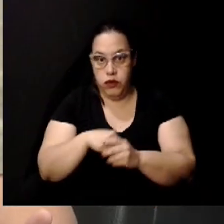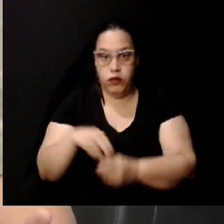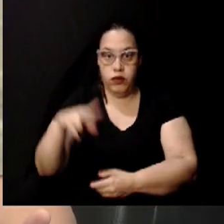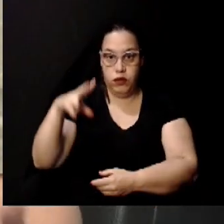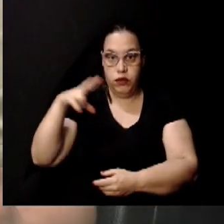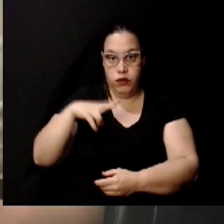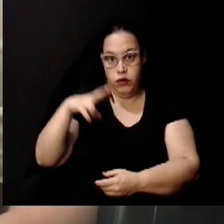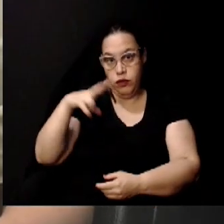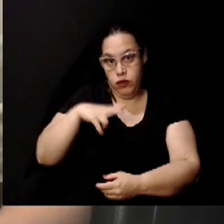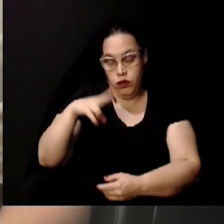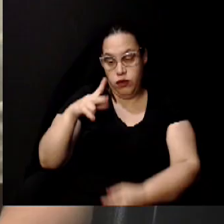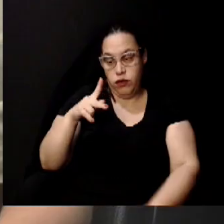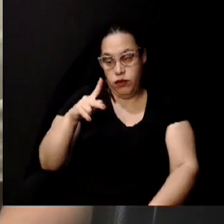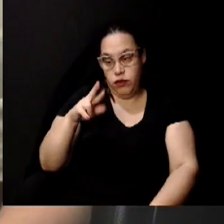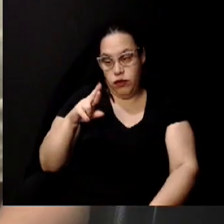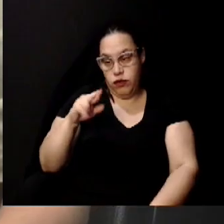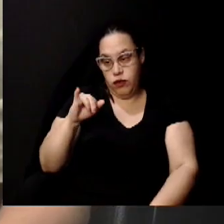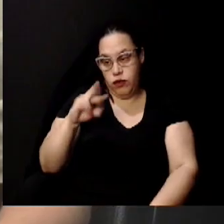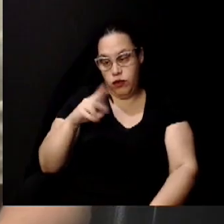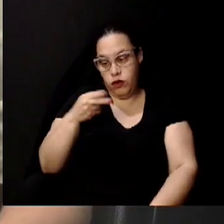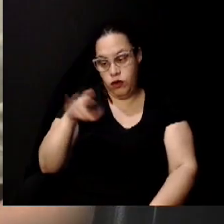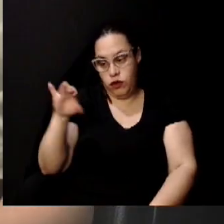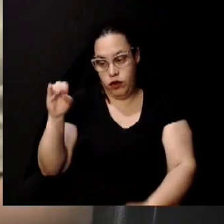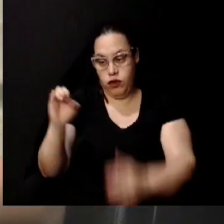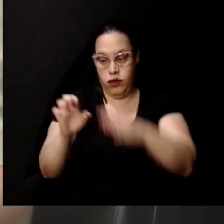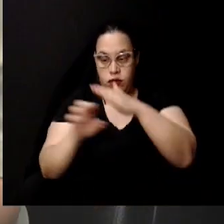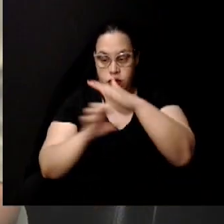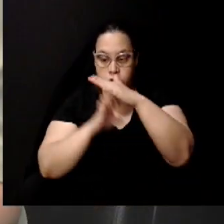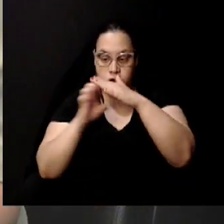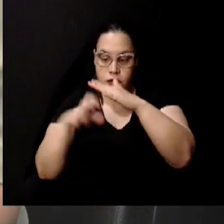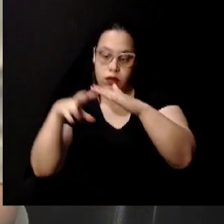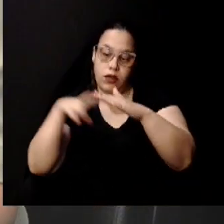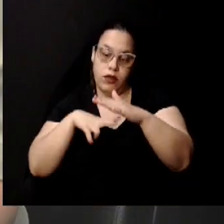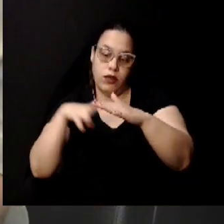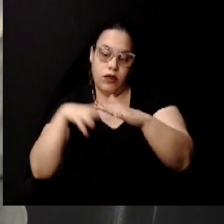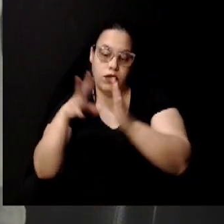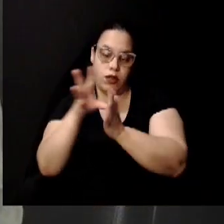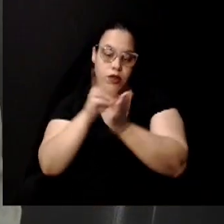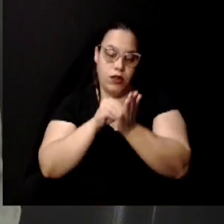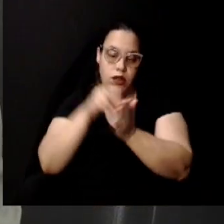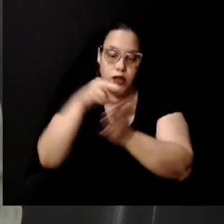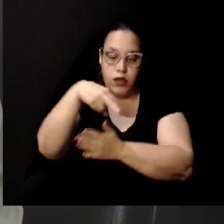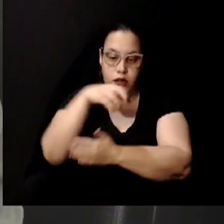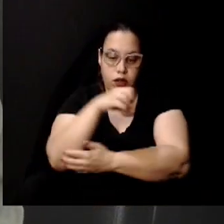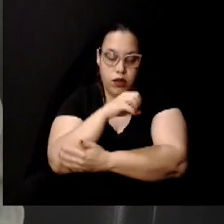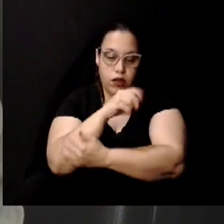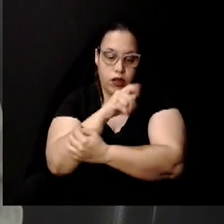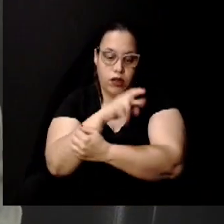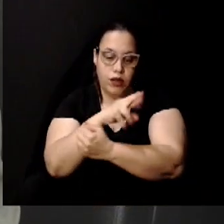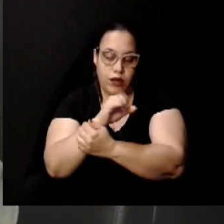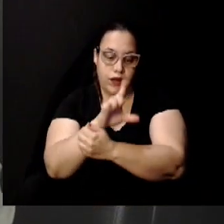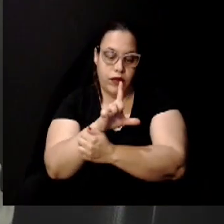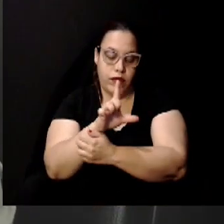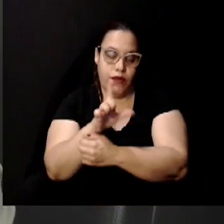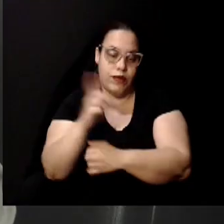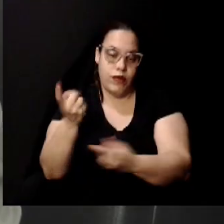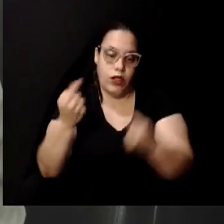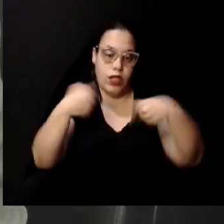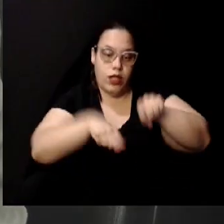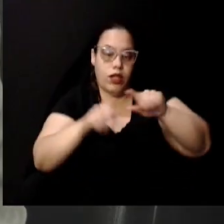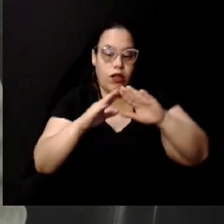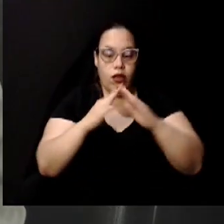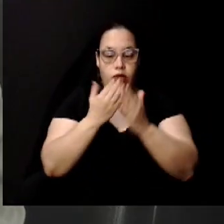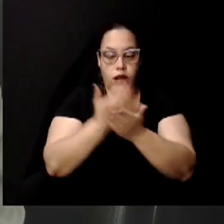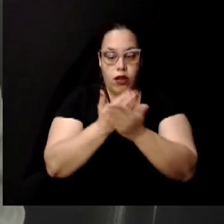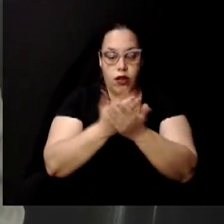das escolas, para que pudesse implementar o modelo neoliberal de ataque à educação pública, o professor foi